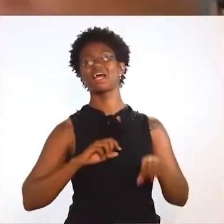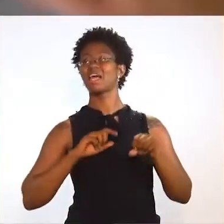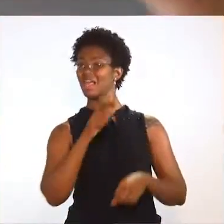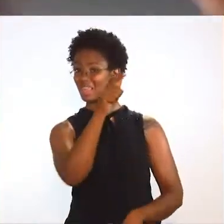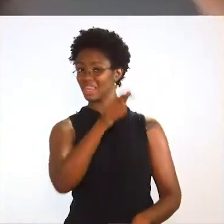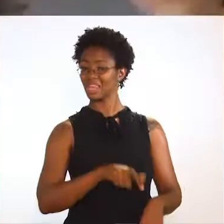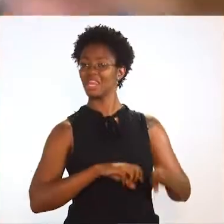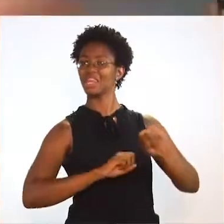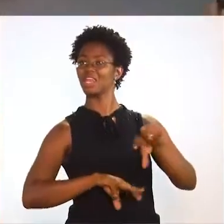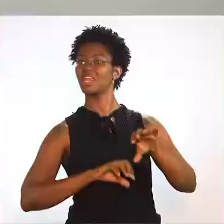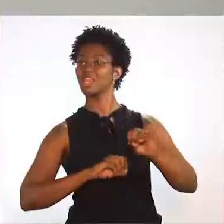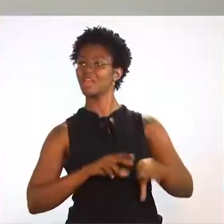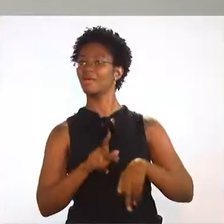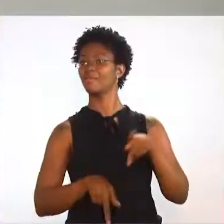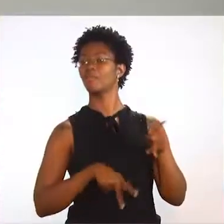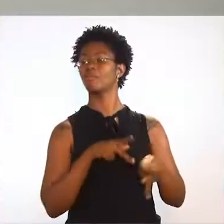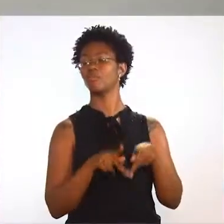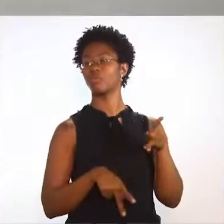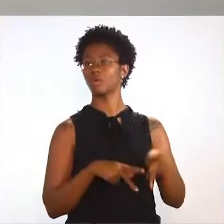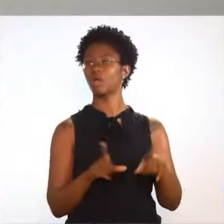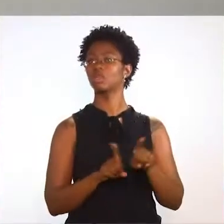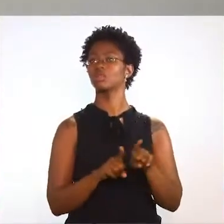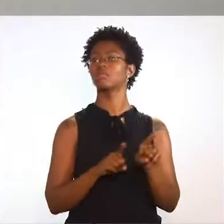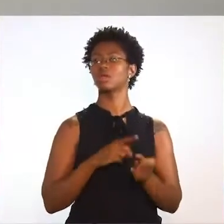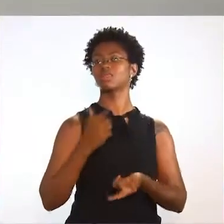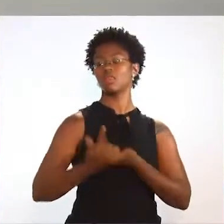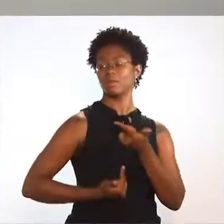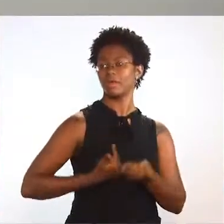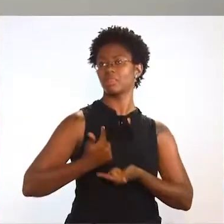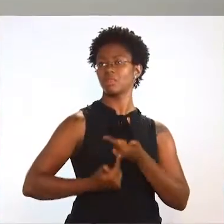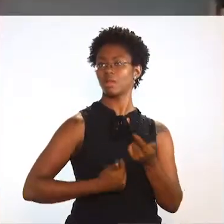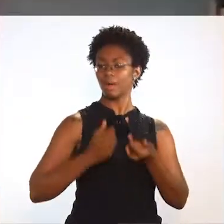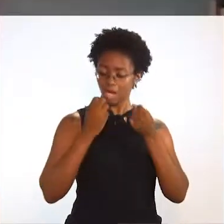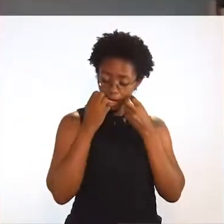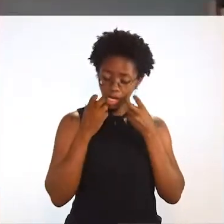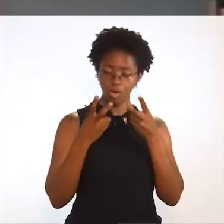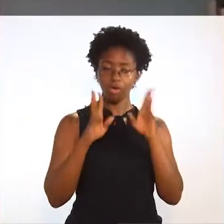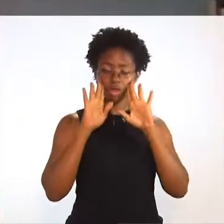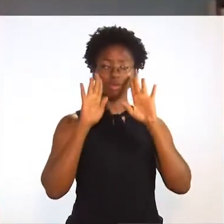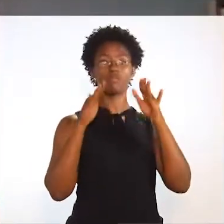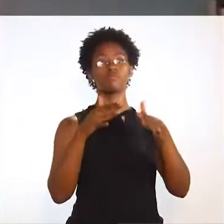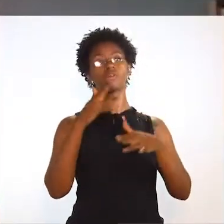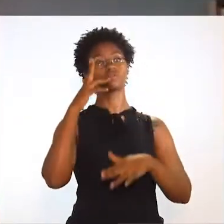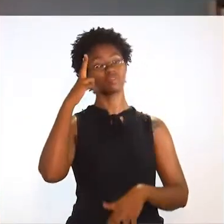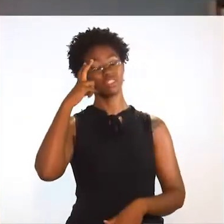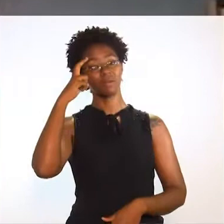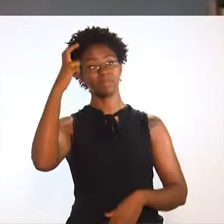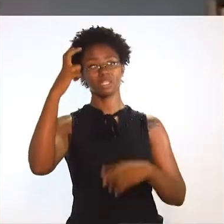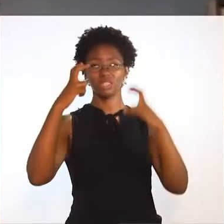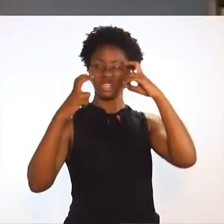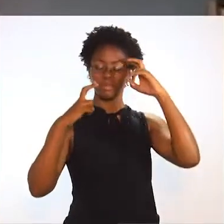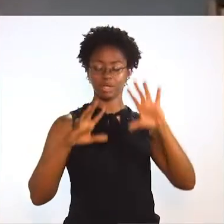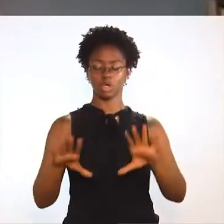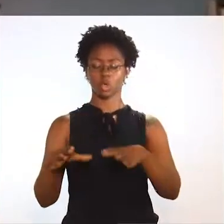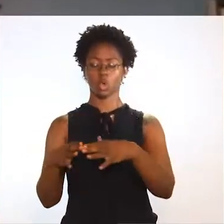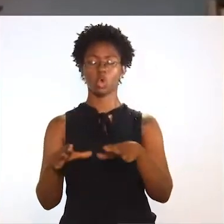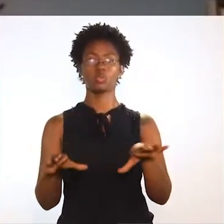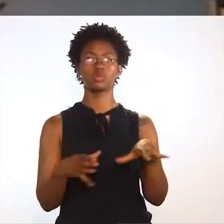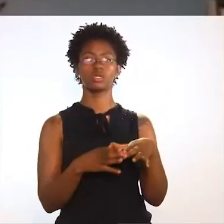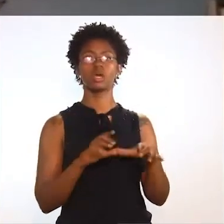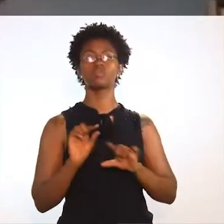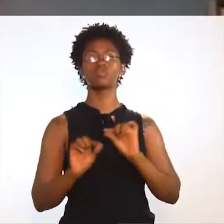que é educadora popular e trabalha assim, olhando para os saberes comunitários, né?